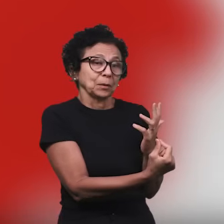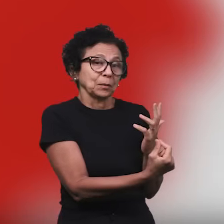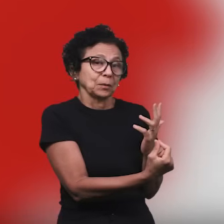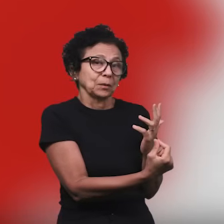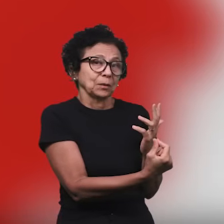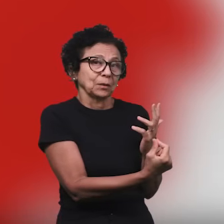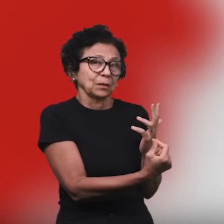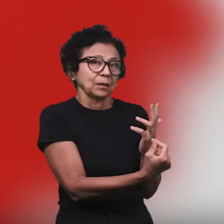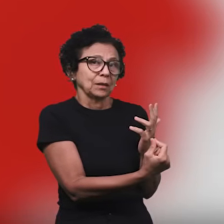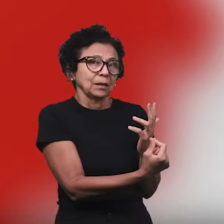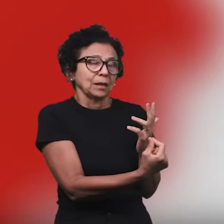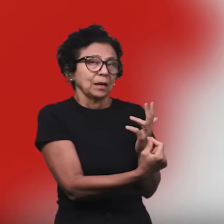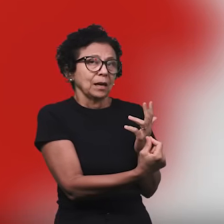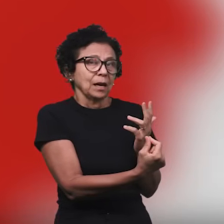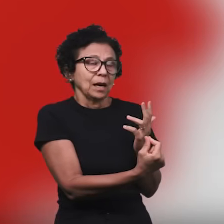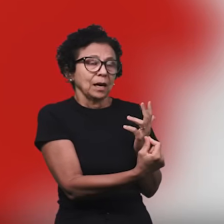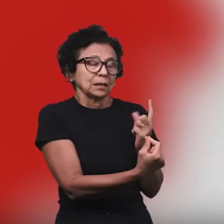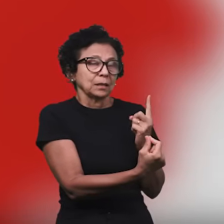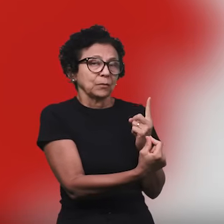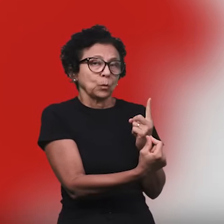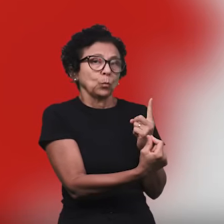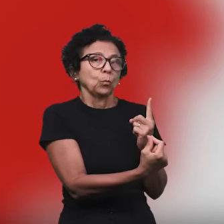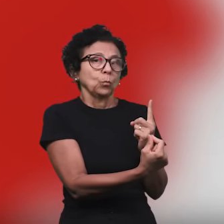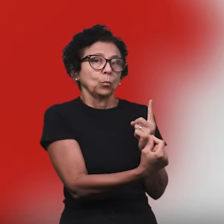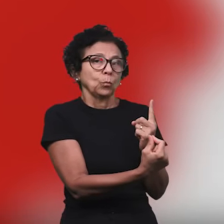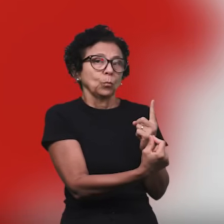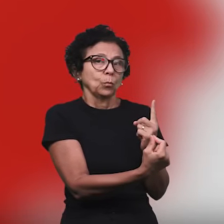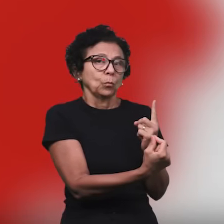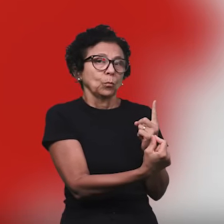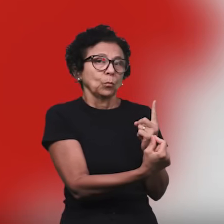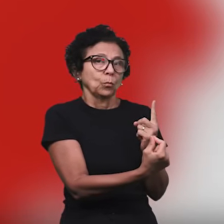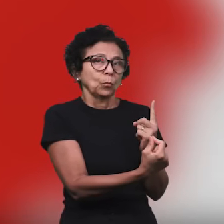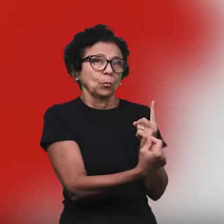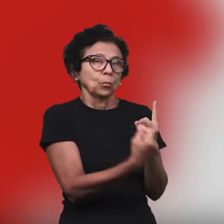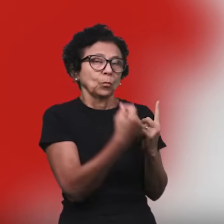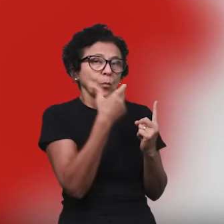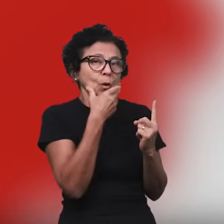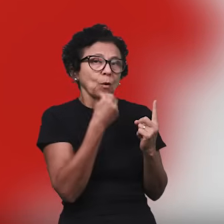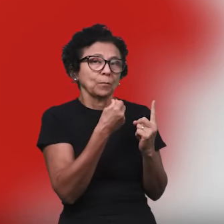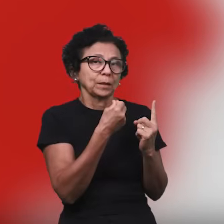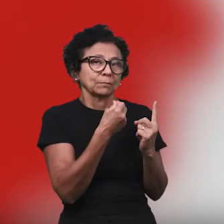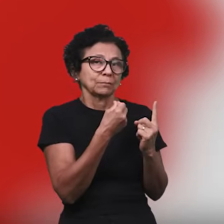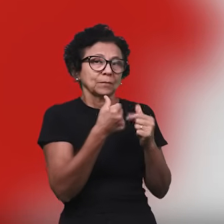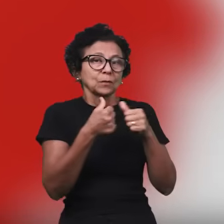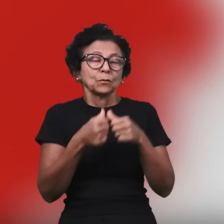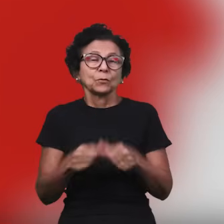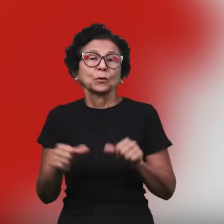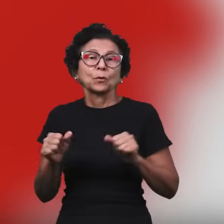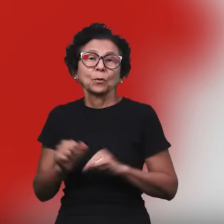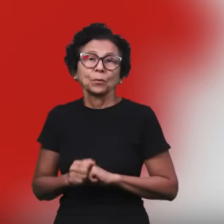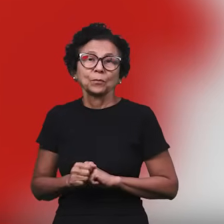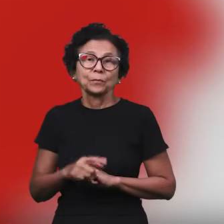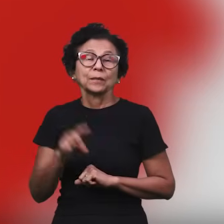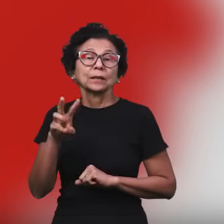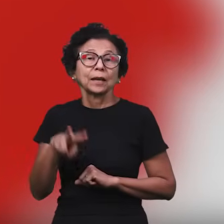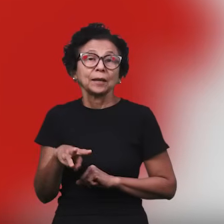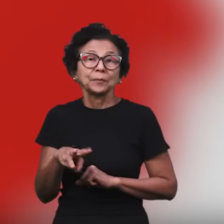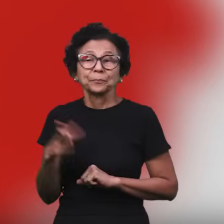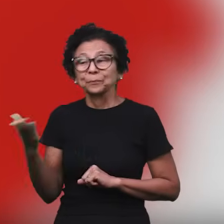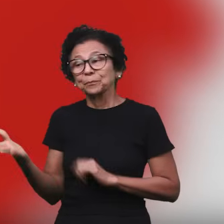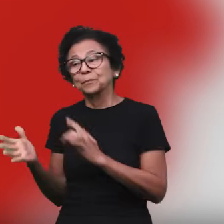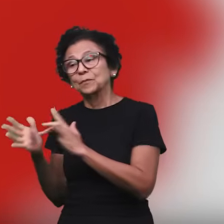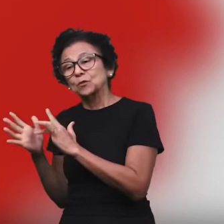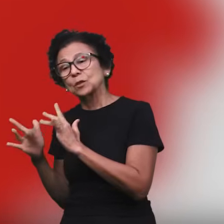não saiu. Quem que não saiu? Jesus. Exatamente. Ou seja, Jesus tinha que ficar, porque ele não tinha